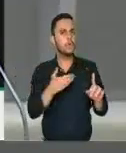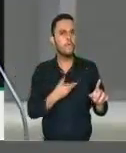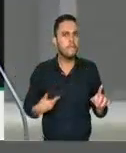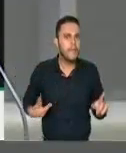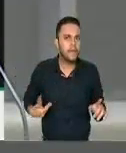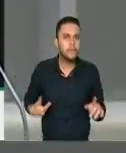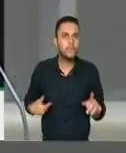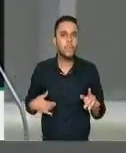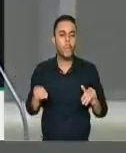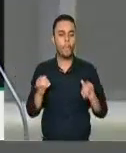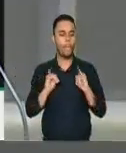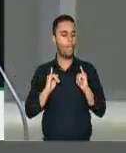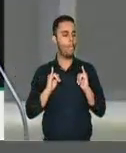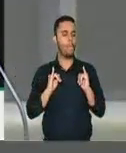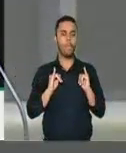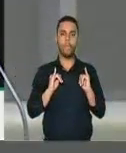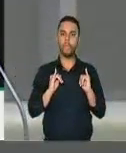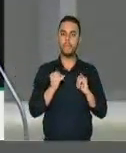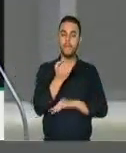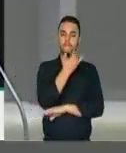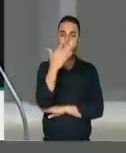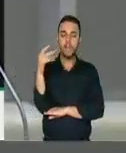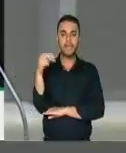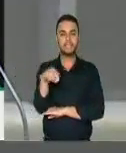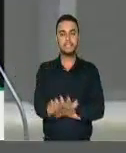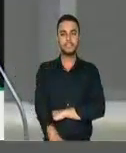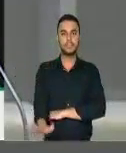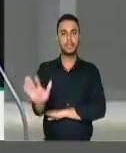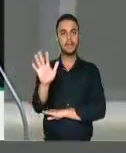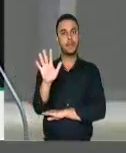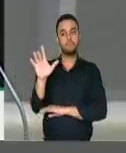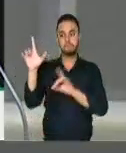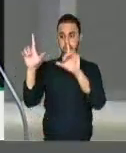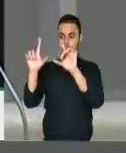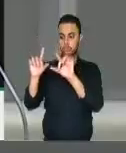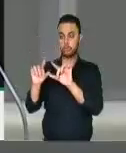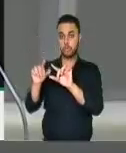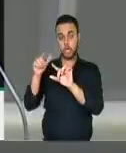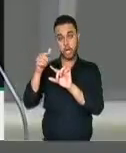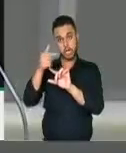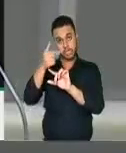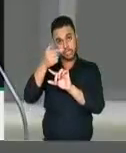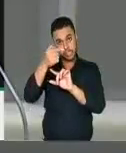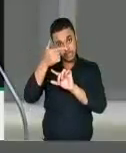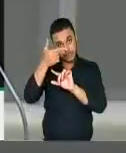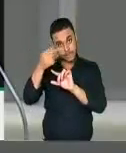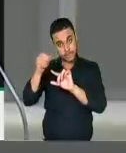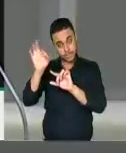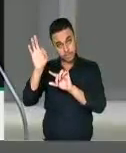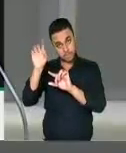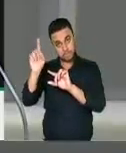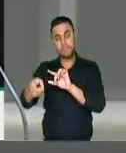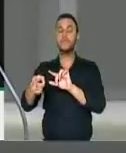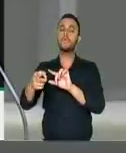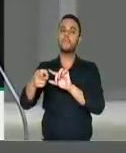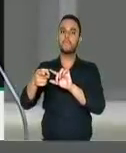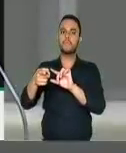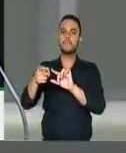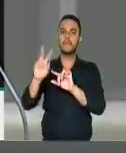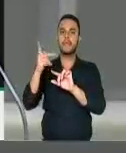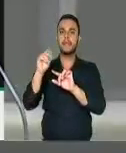A Floresta Nacional do Jamanchim seria reduzida em 720 mil hectares. A